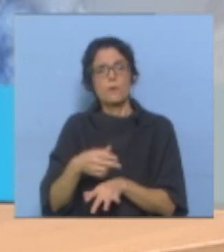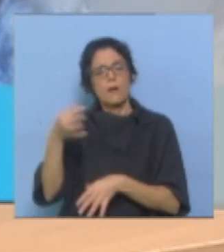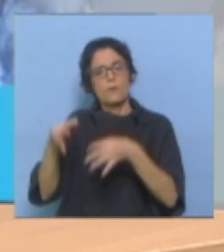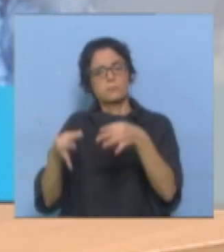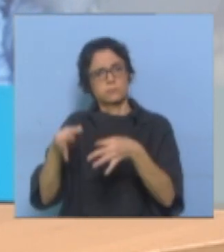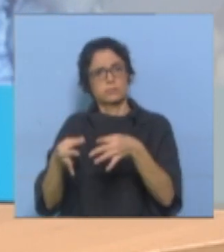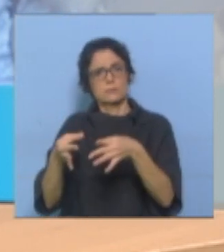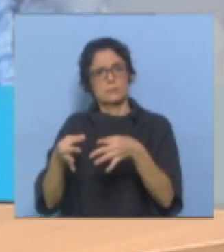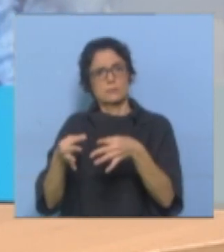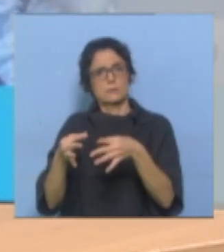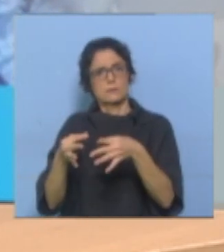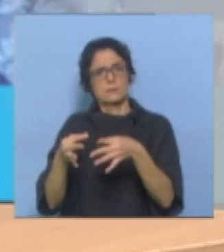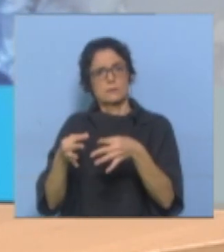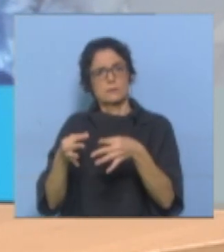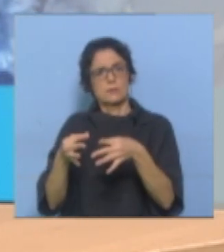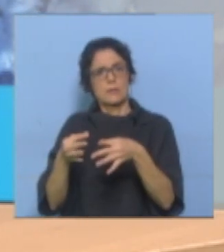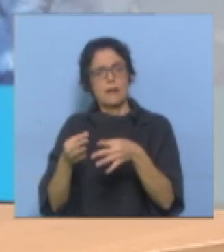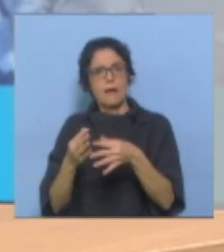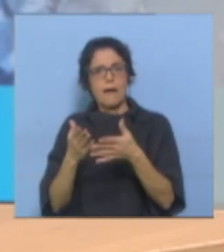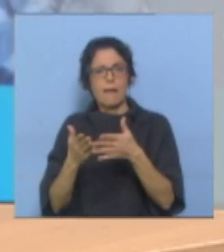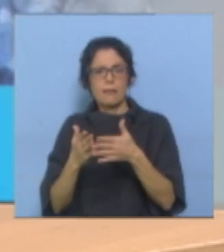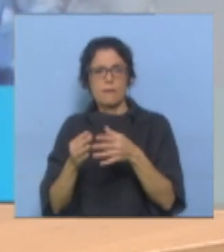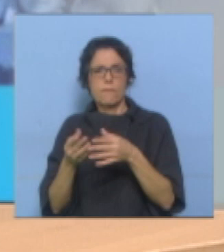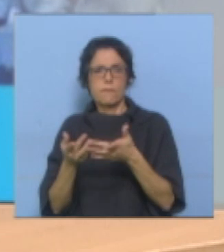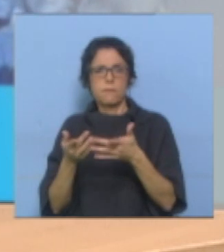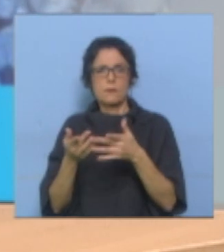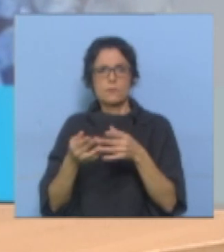justiça e com mediação judicial